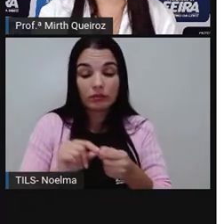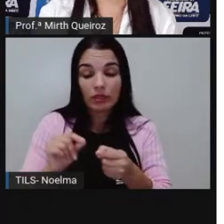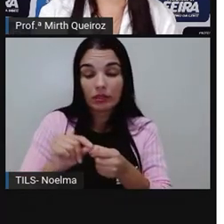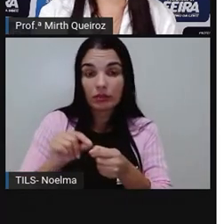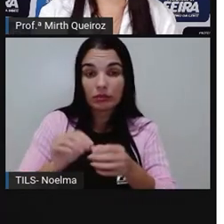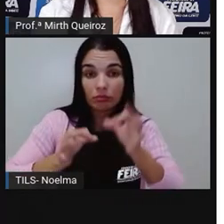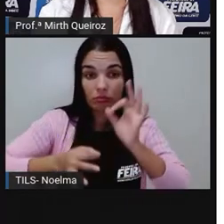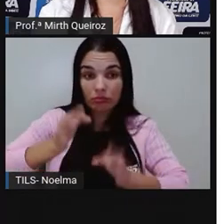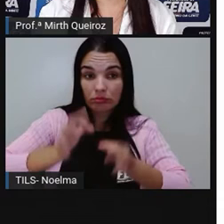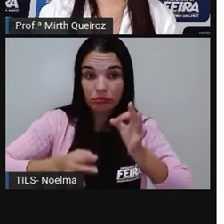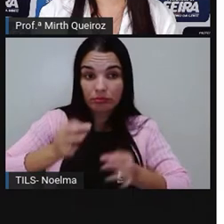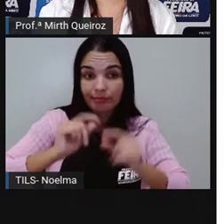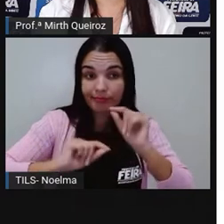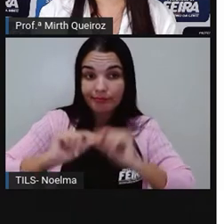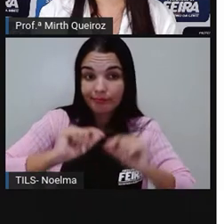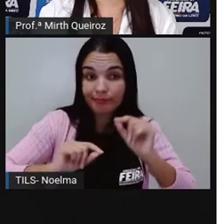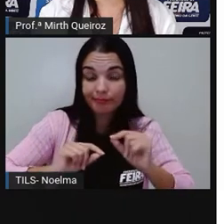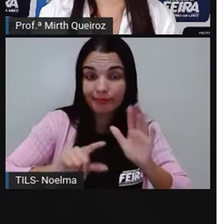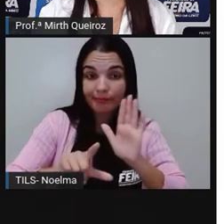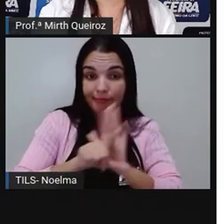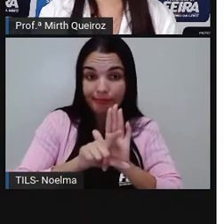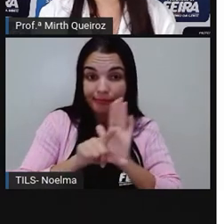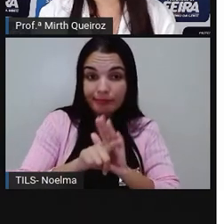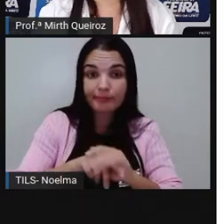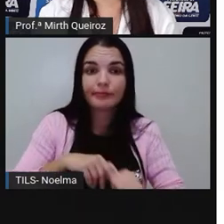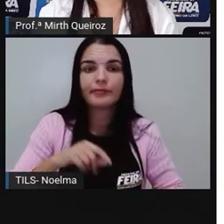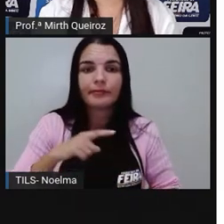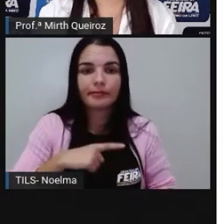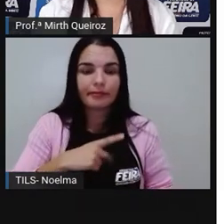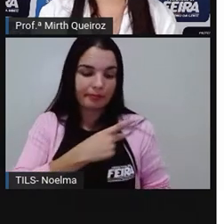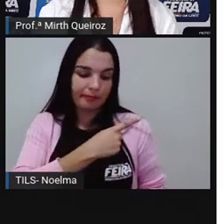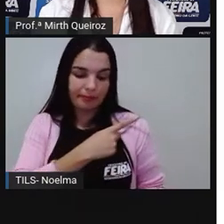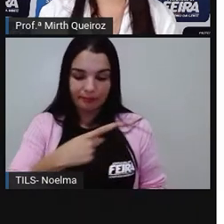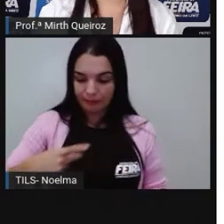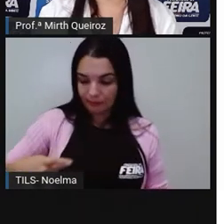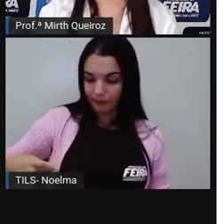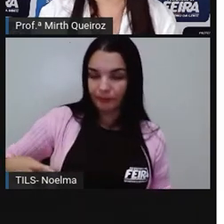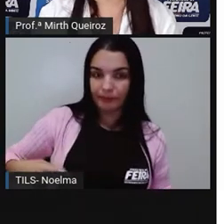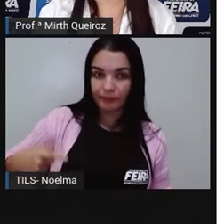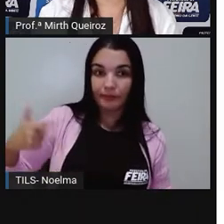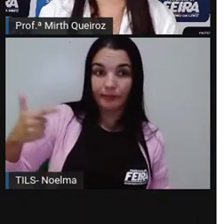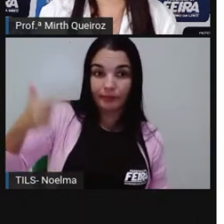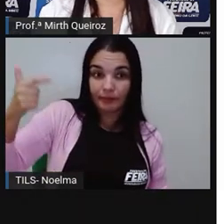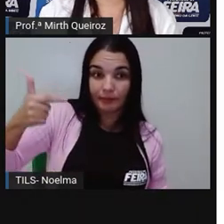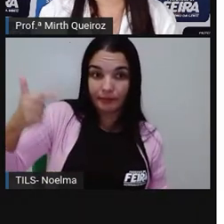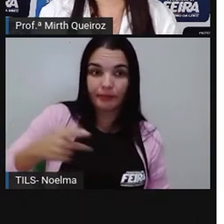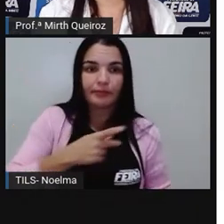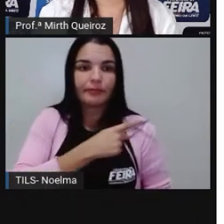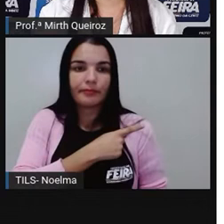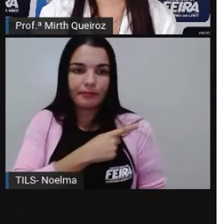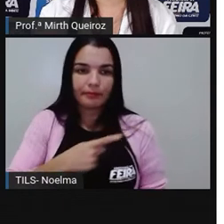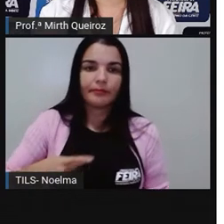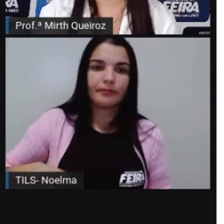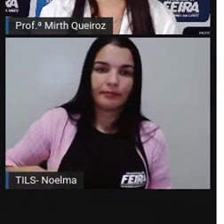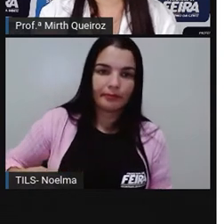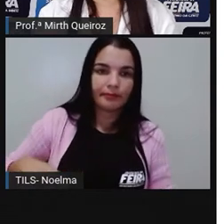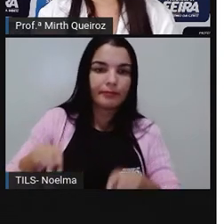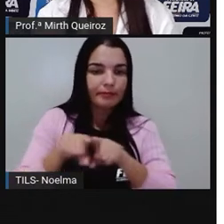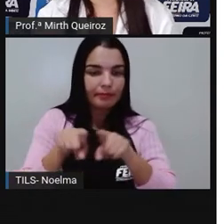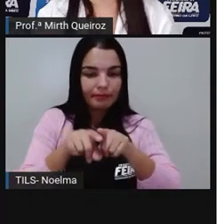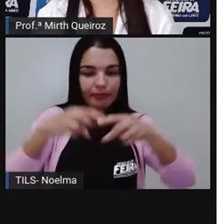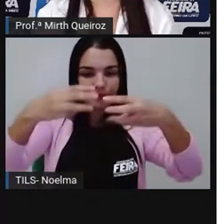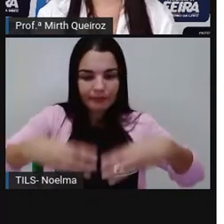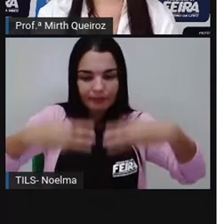executivo, o presidente da República nós vamos ter, né? E o vice-presidente, ainda nós temos os ministros, ainda o